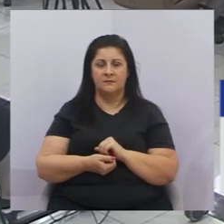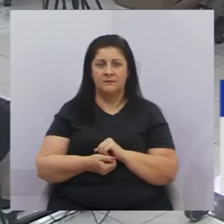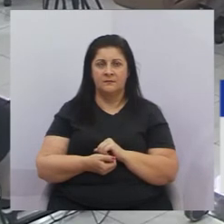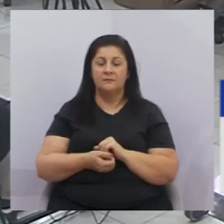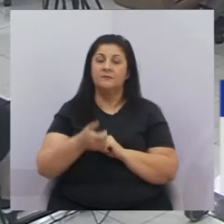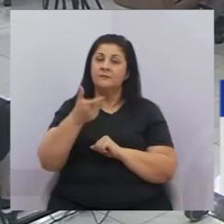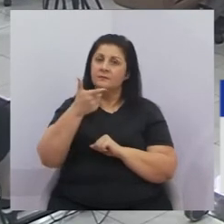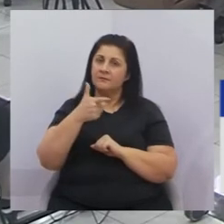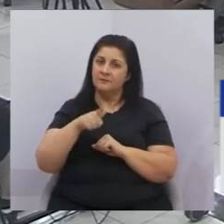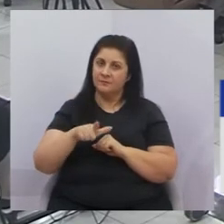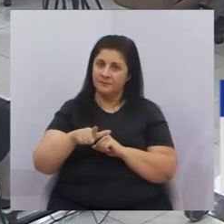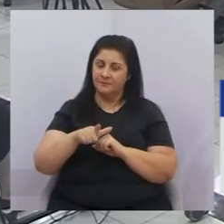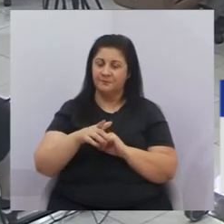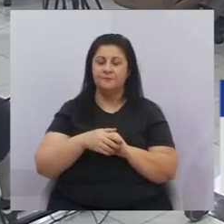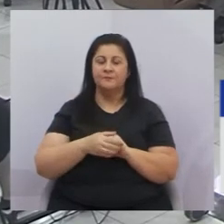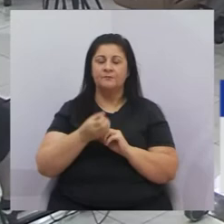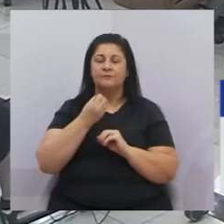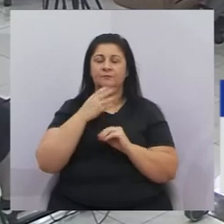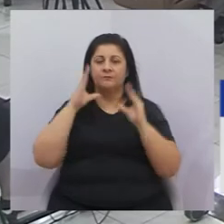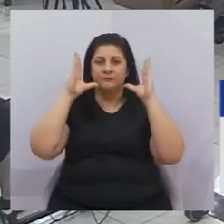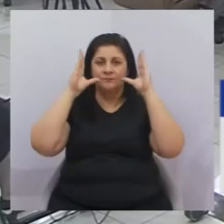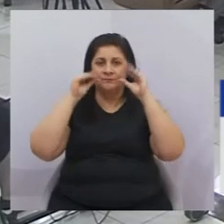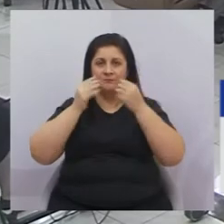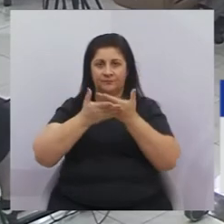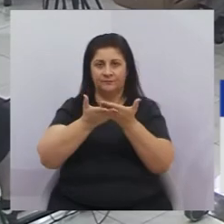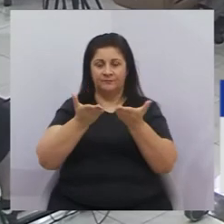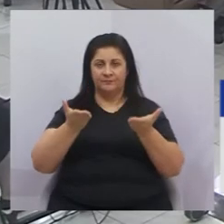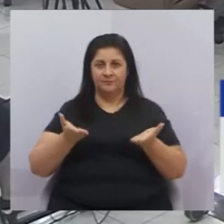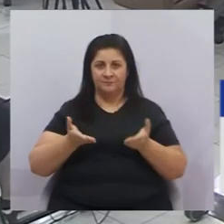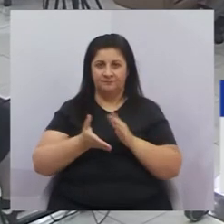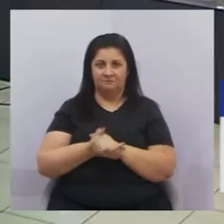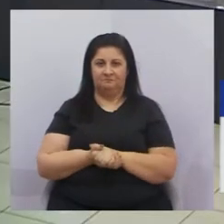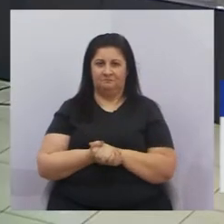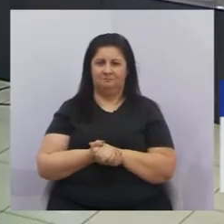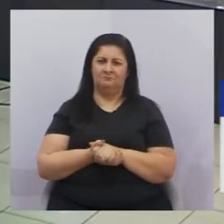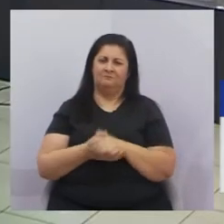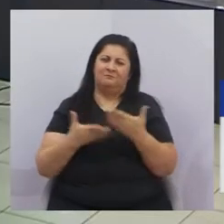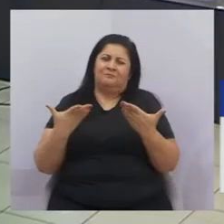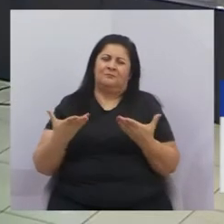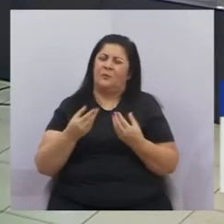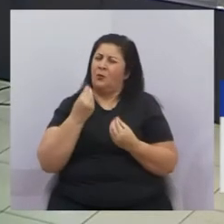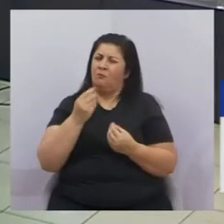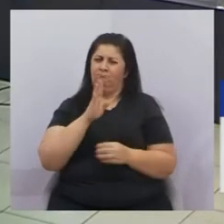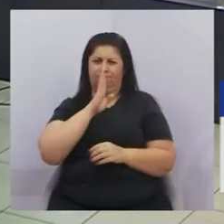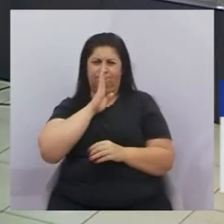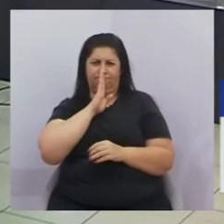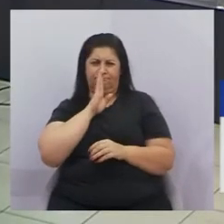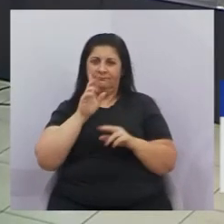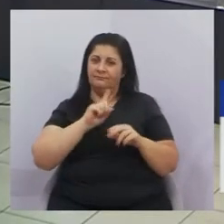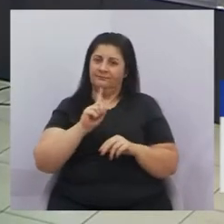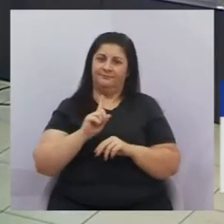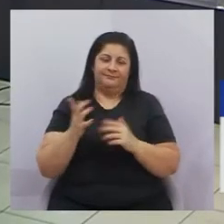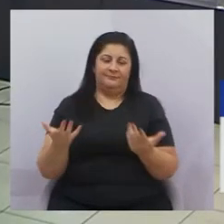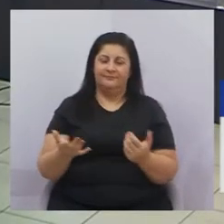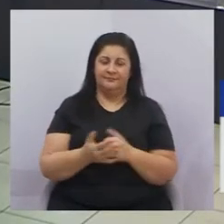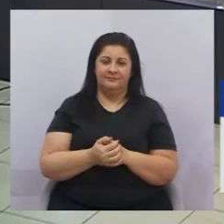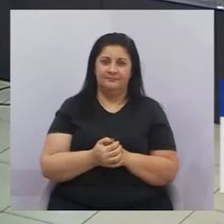Mais uma vez, boa noite a todos. Não tem como não falar, né, desse